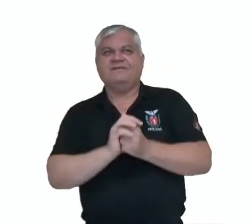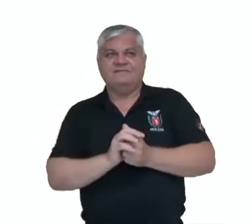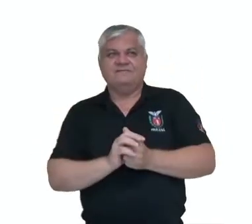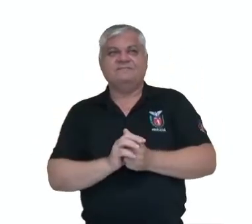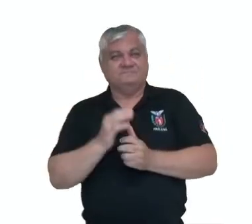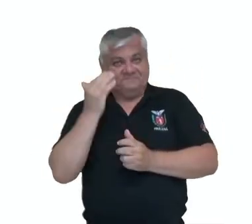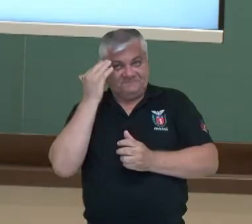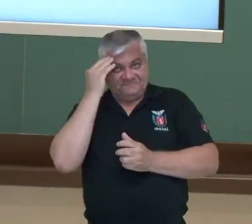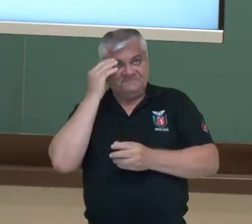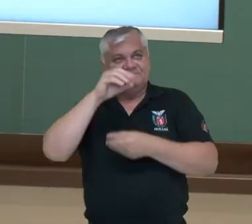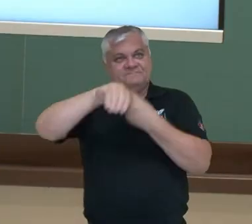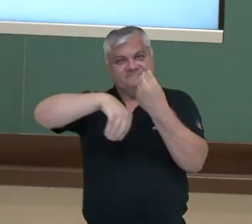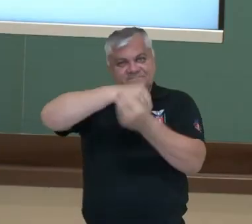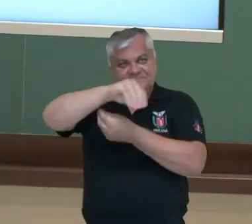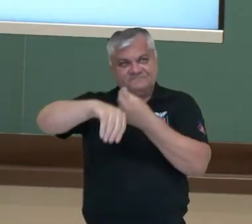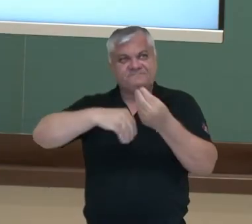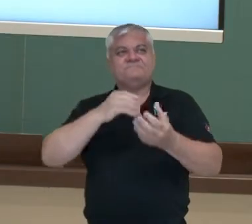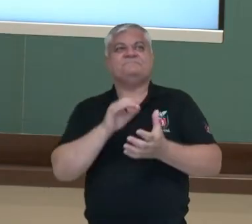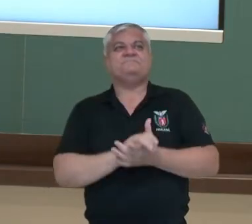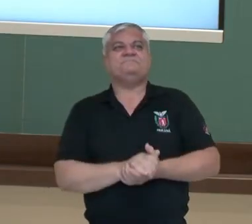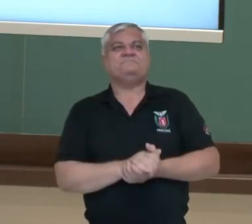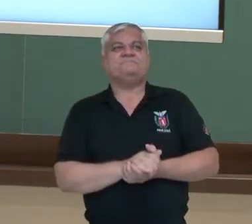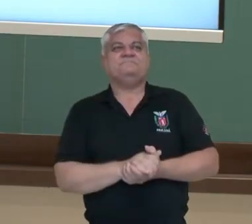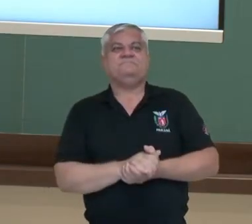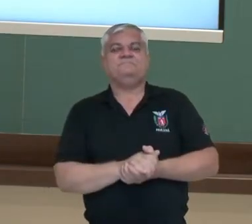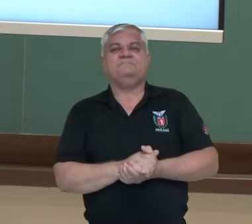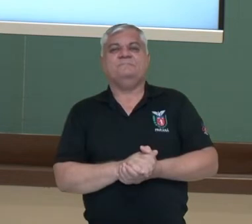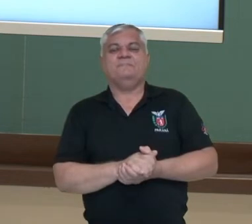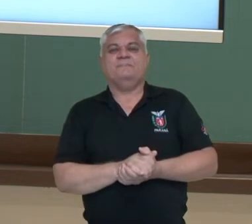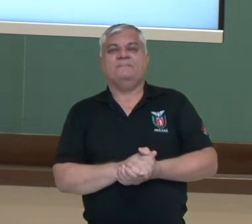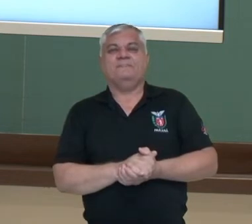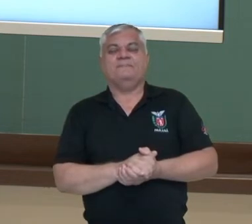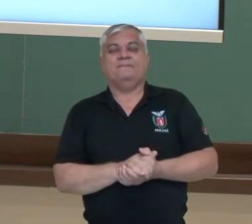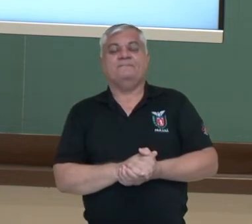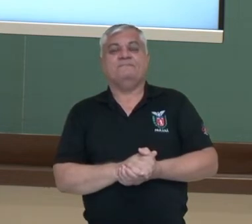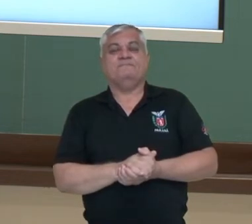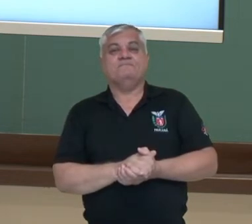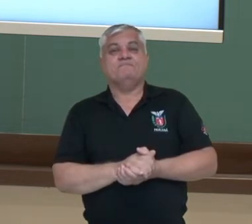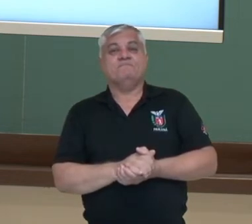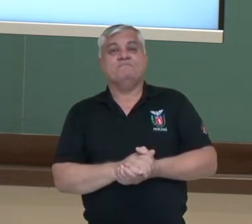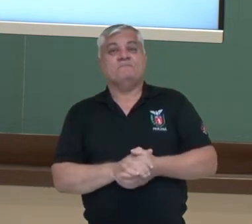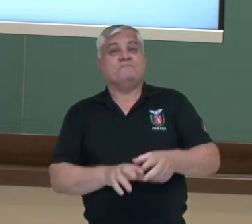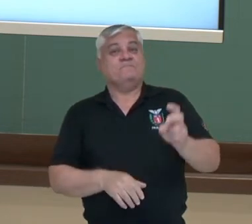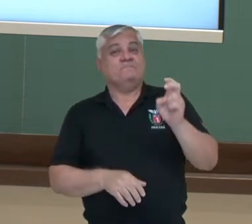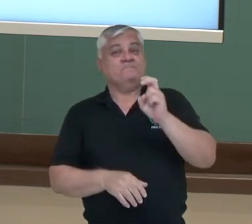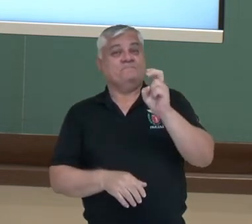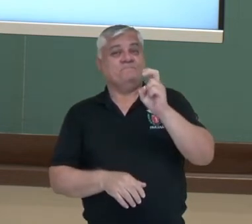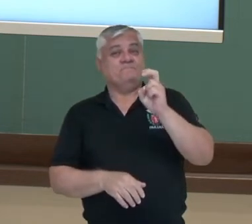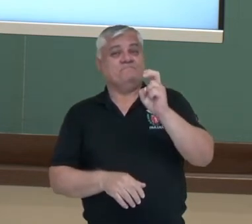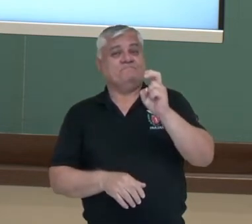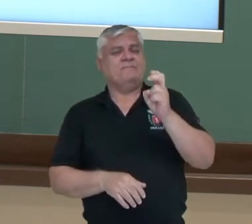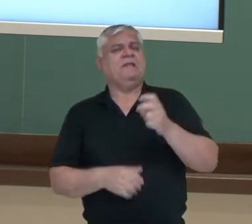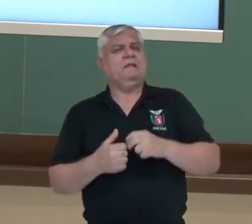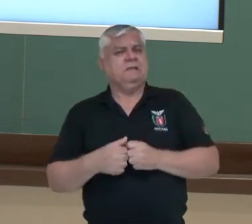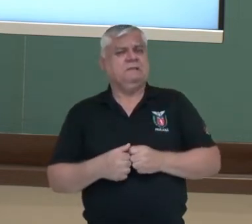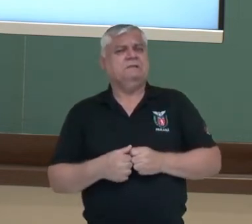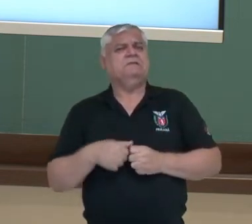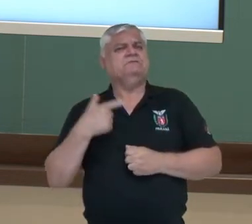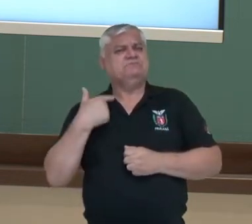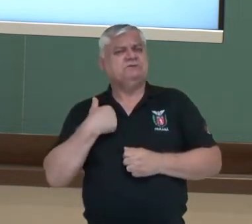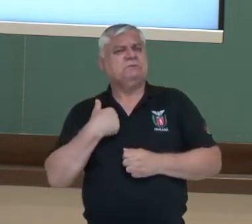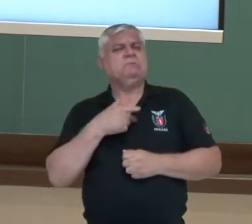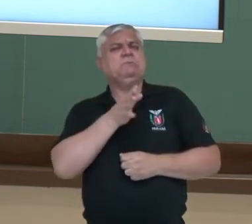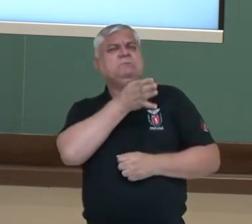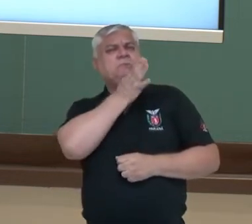o halogênio atacando o alqueno. Professor, eu ouvi falar